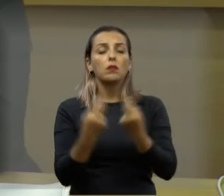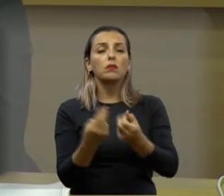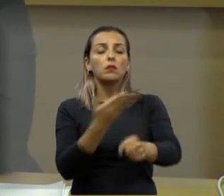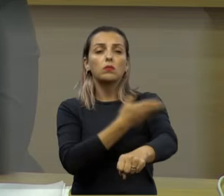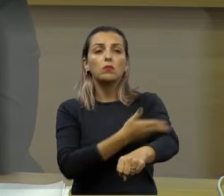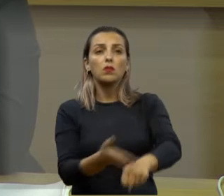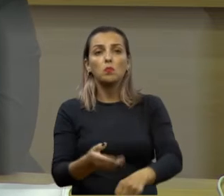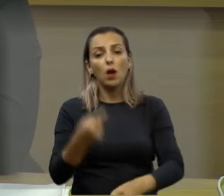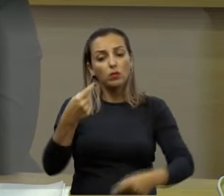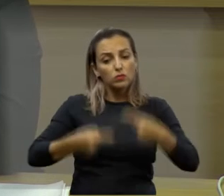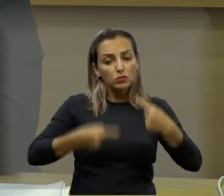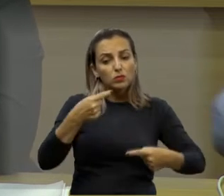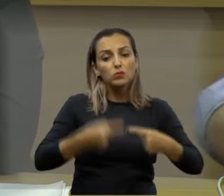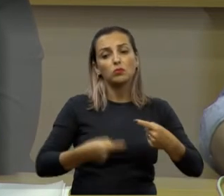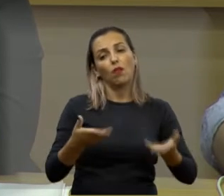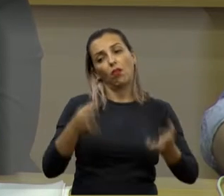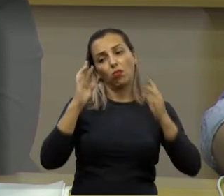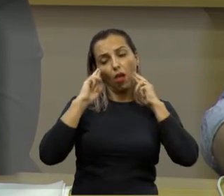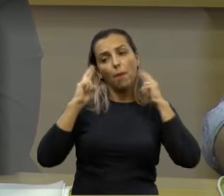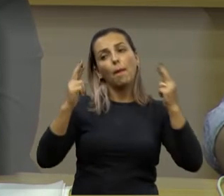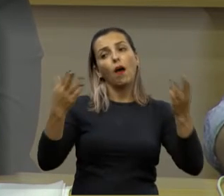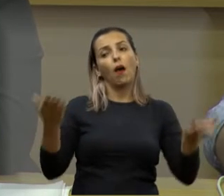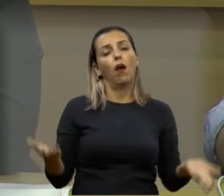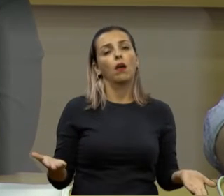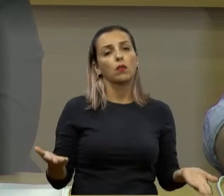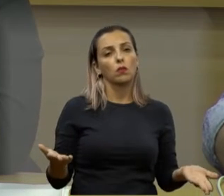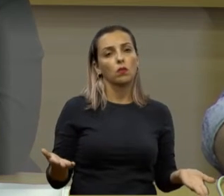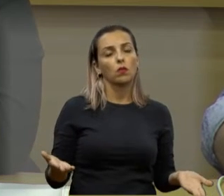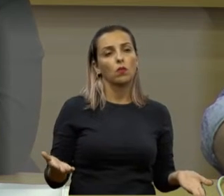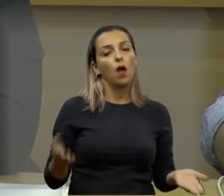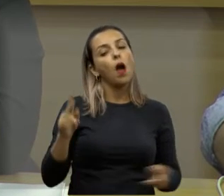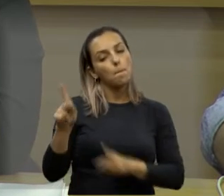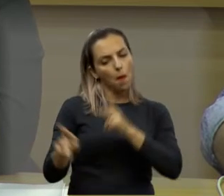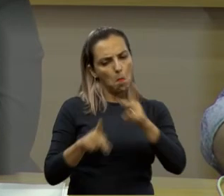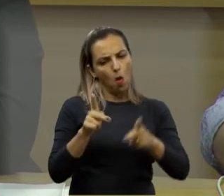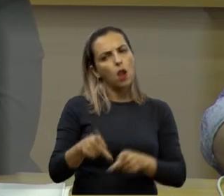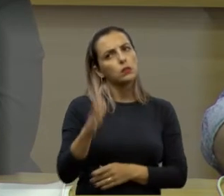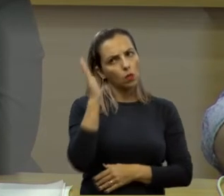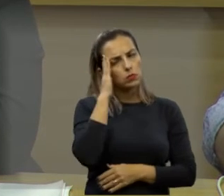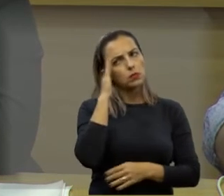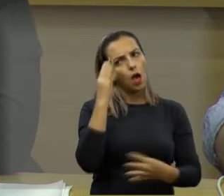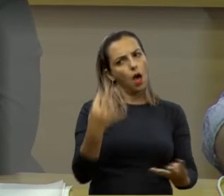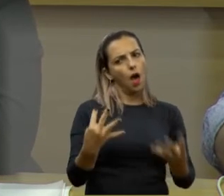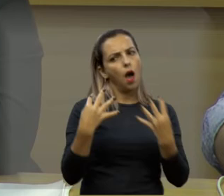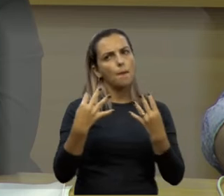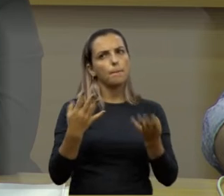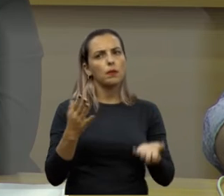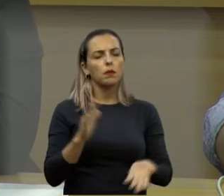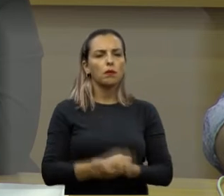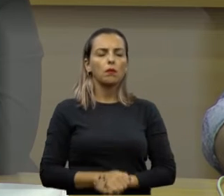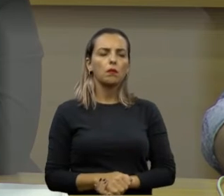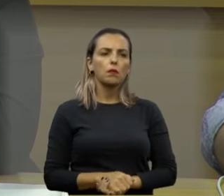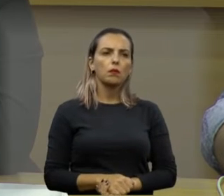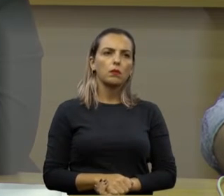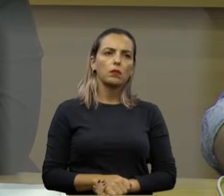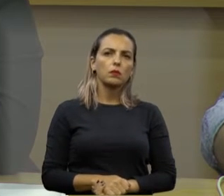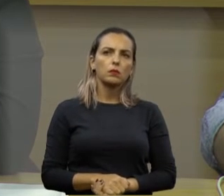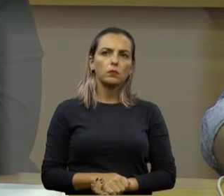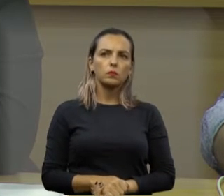para poder bater com todo respeito se aí peças para a população está acompanhando em casa então